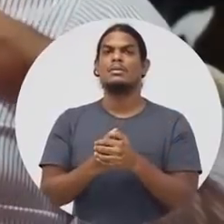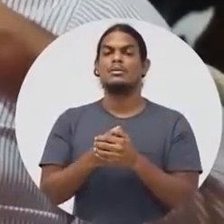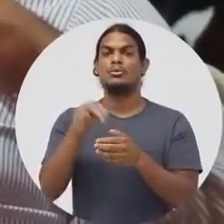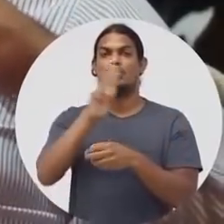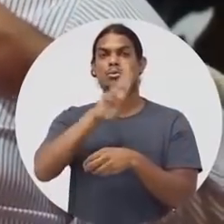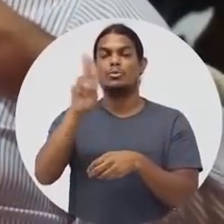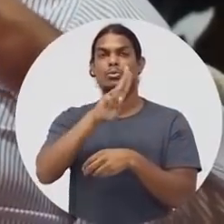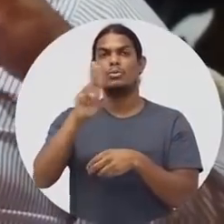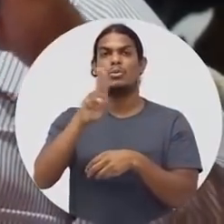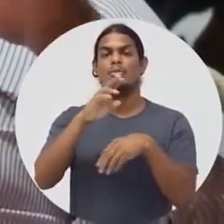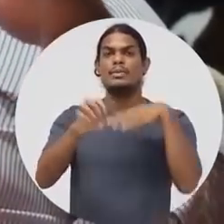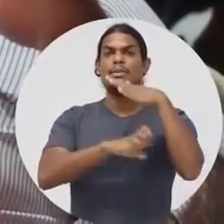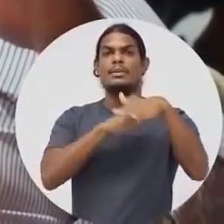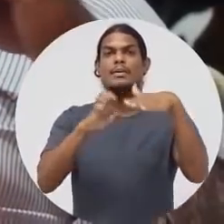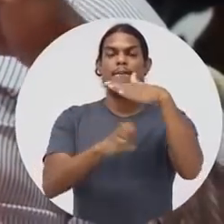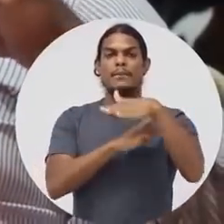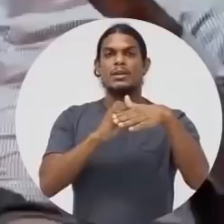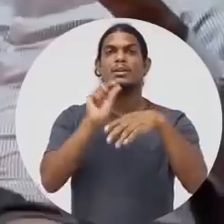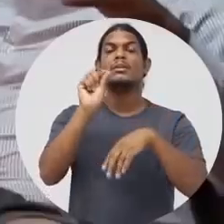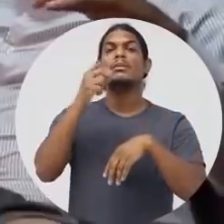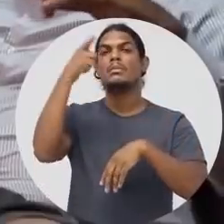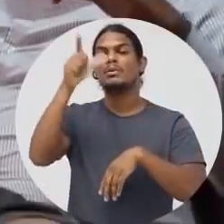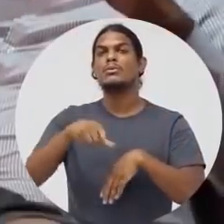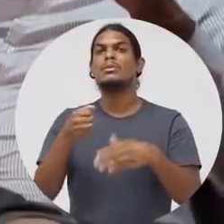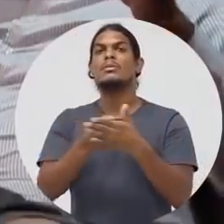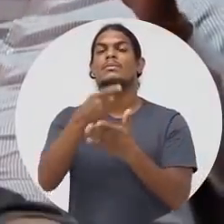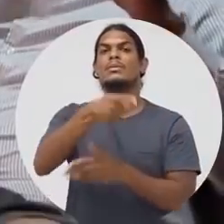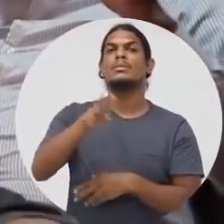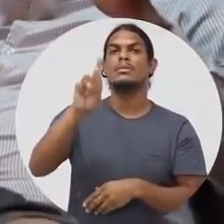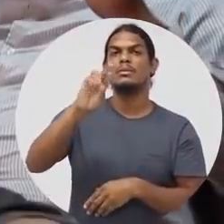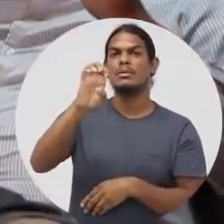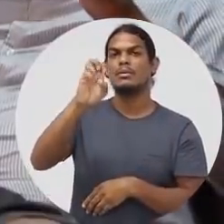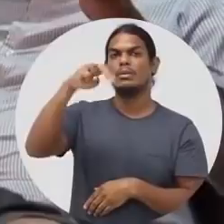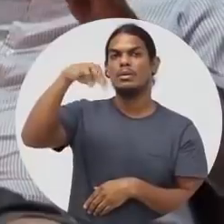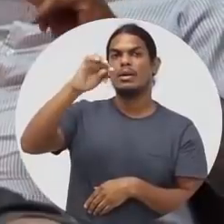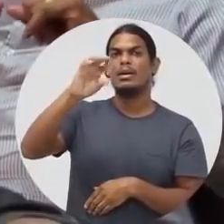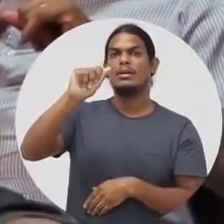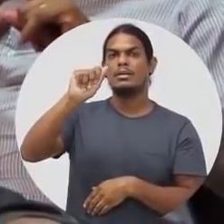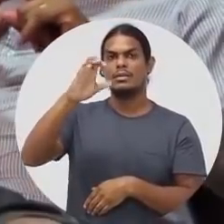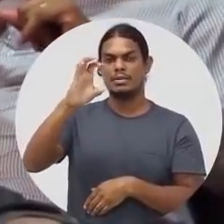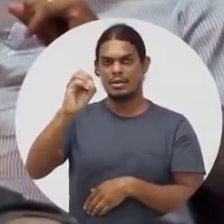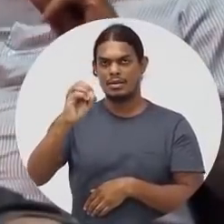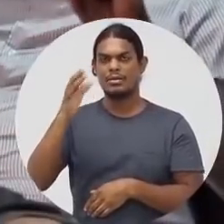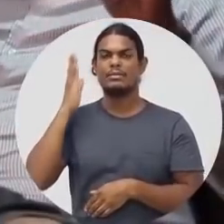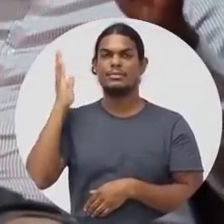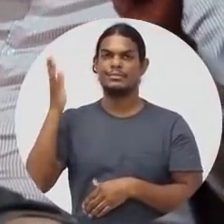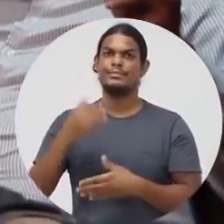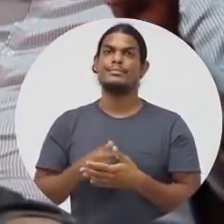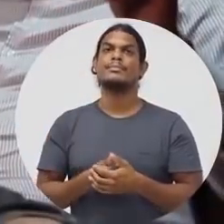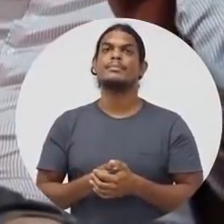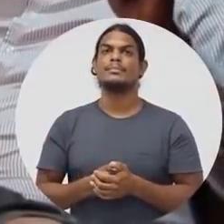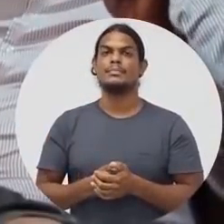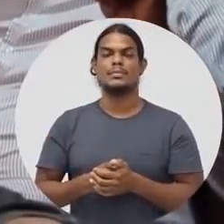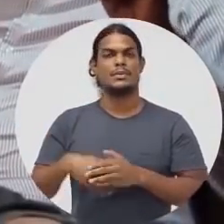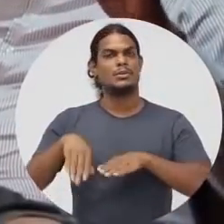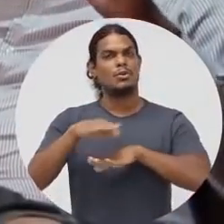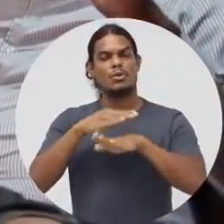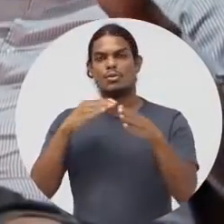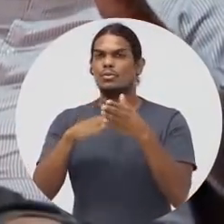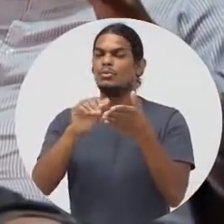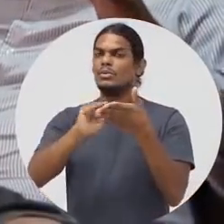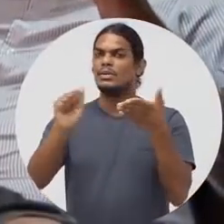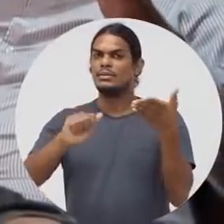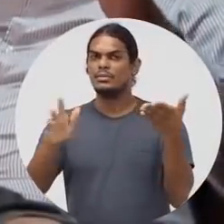Quem foi o exportador foi Renato França e o importador foi a Supergesso. O câmbio fica lá parado até que todo o processo